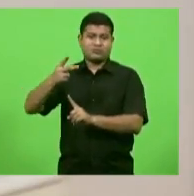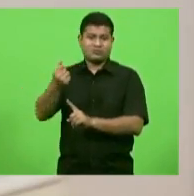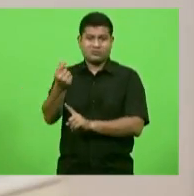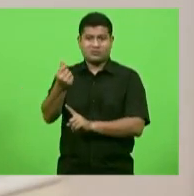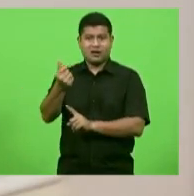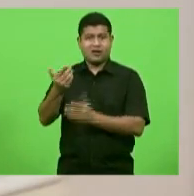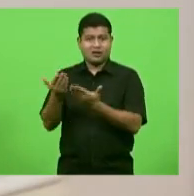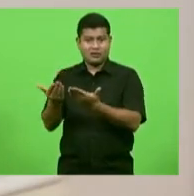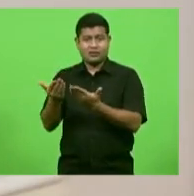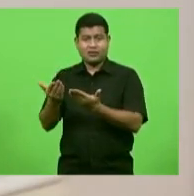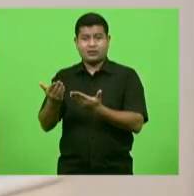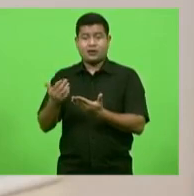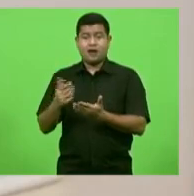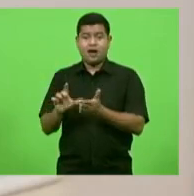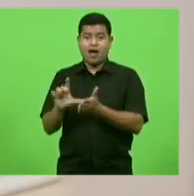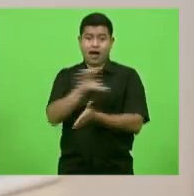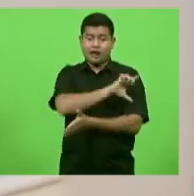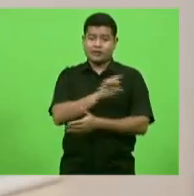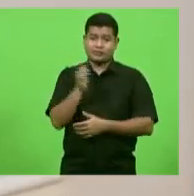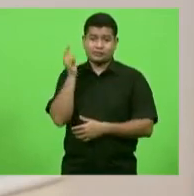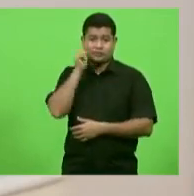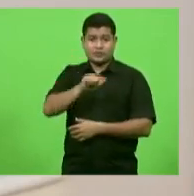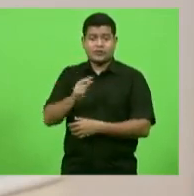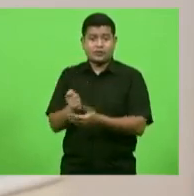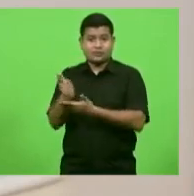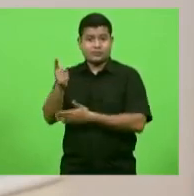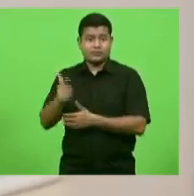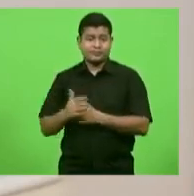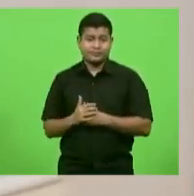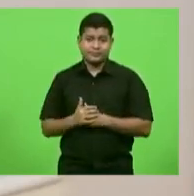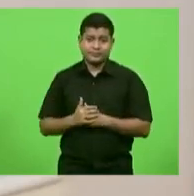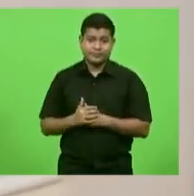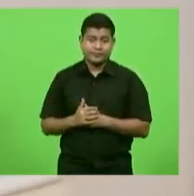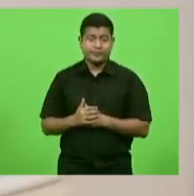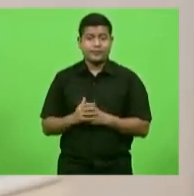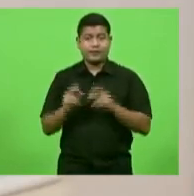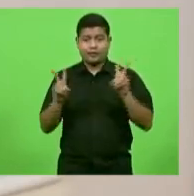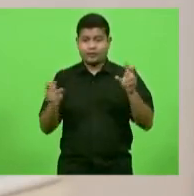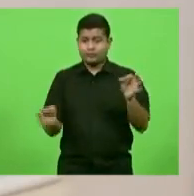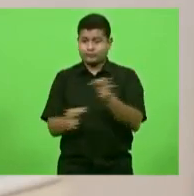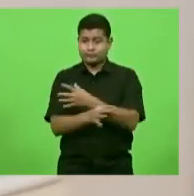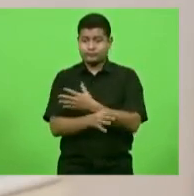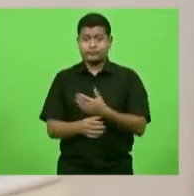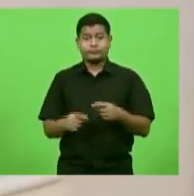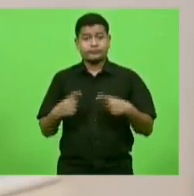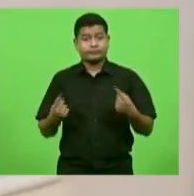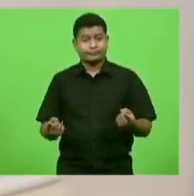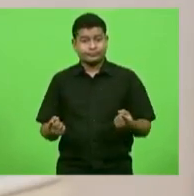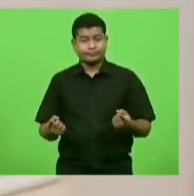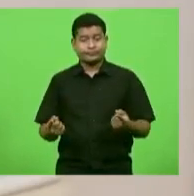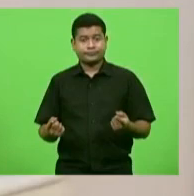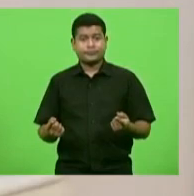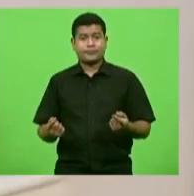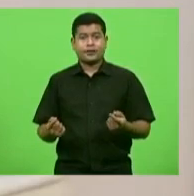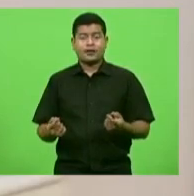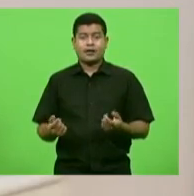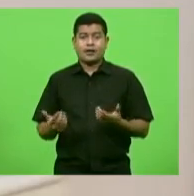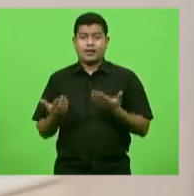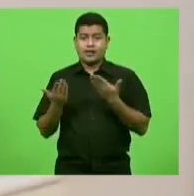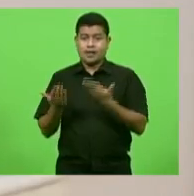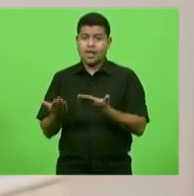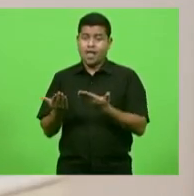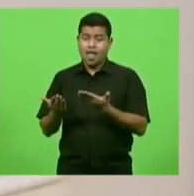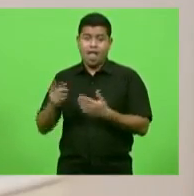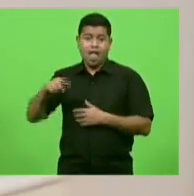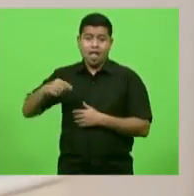preço que você conseguia comprar antes. Fecha aspas. Ou seja, é bastante improvável que o excelentíssimo